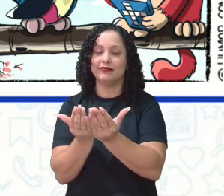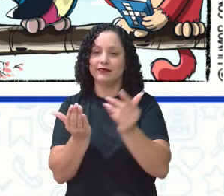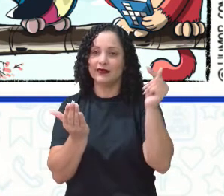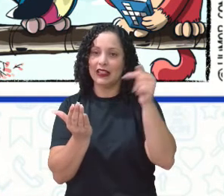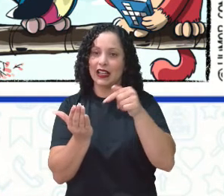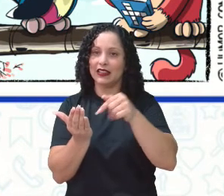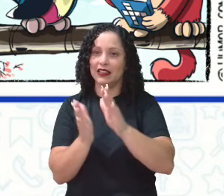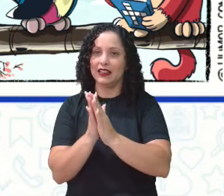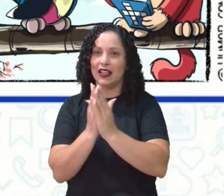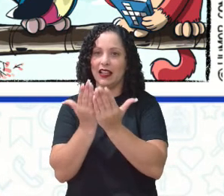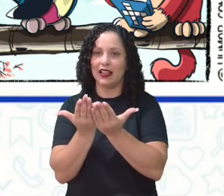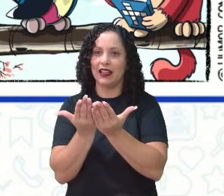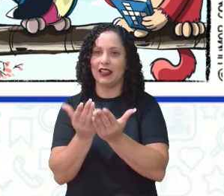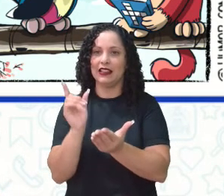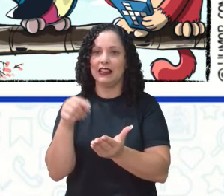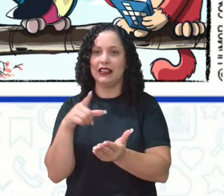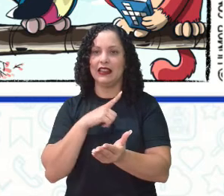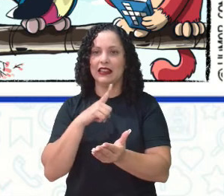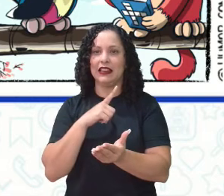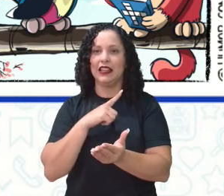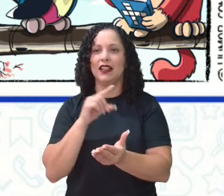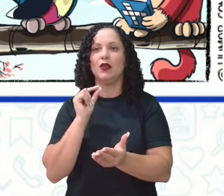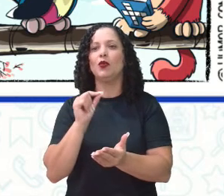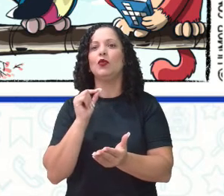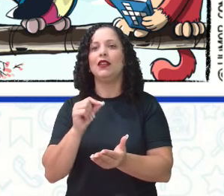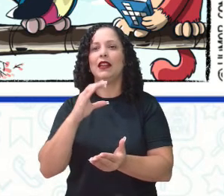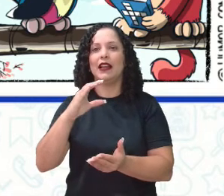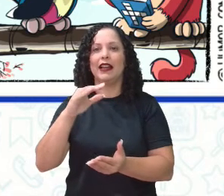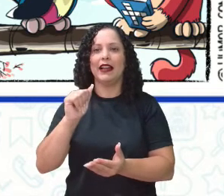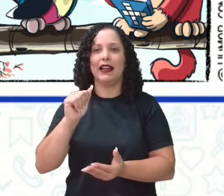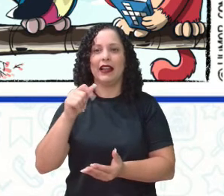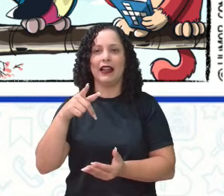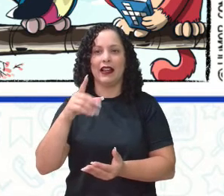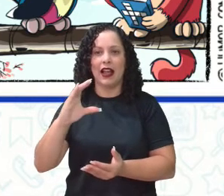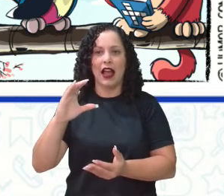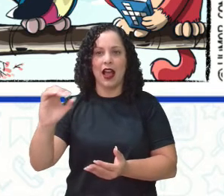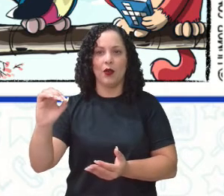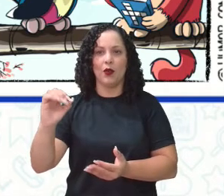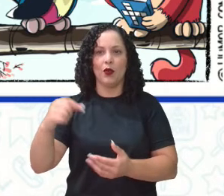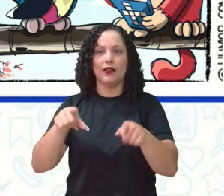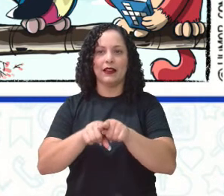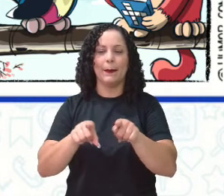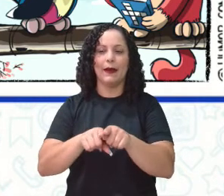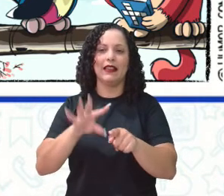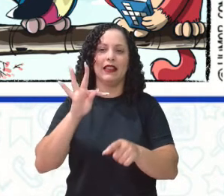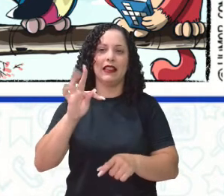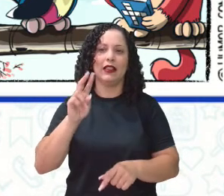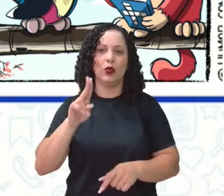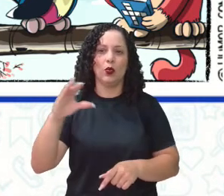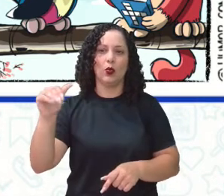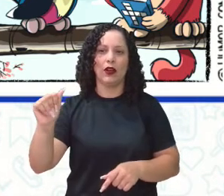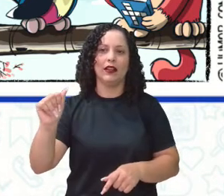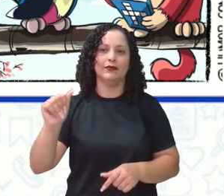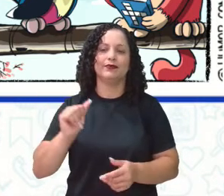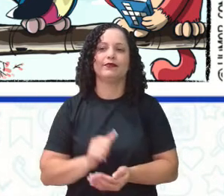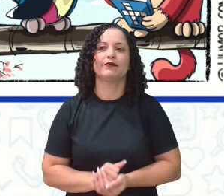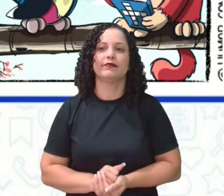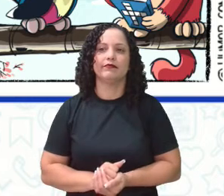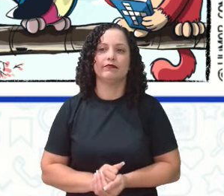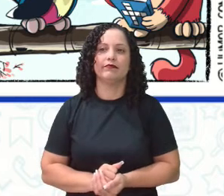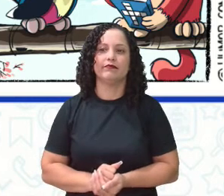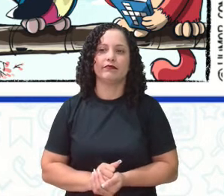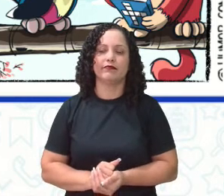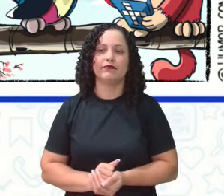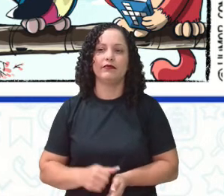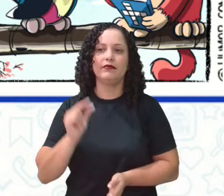Caco é um dos personagens. E aí é Caco e Tuca. E aí é interessante é que tem na